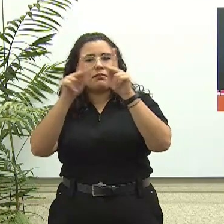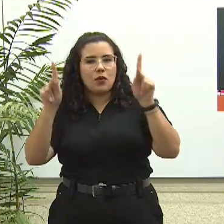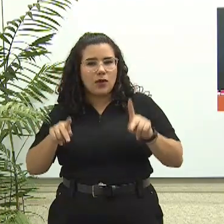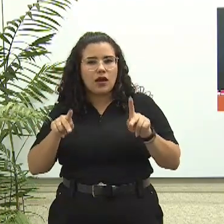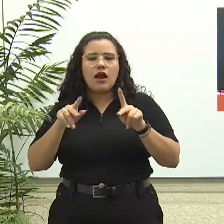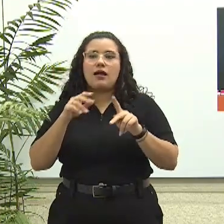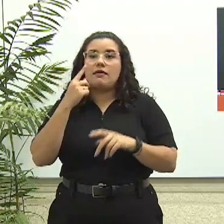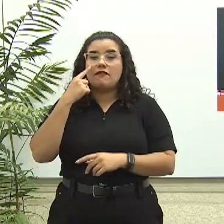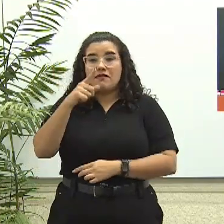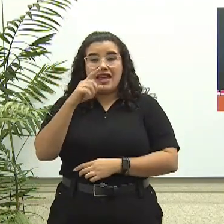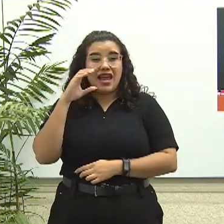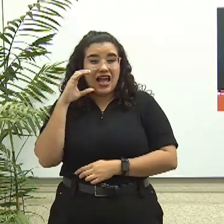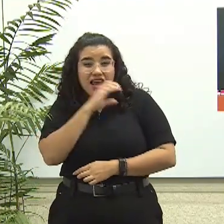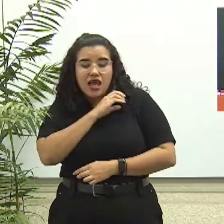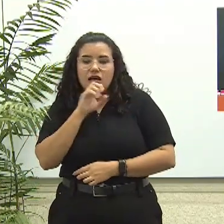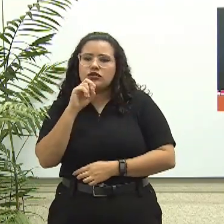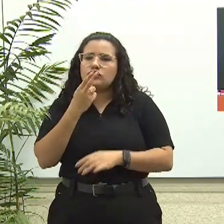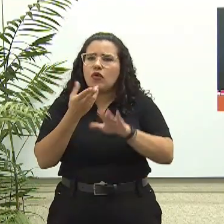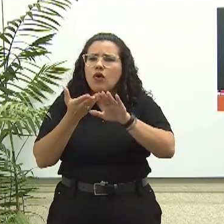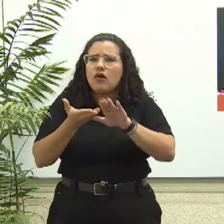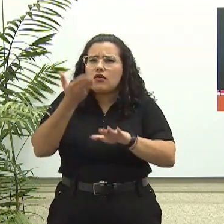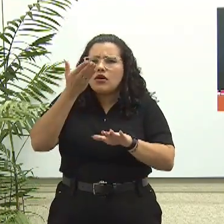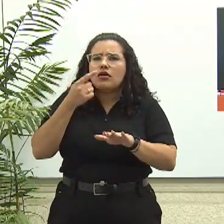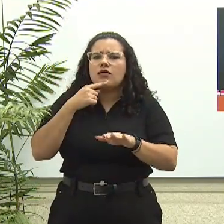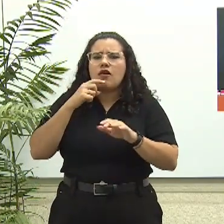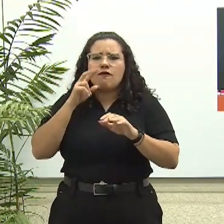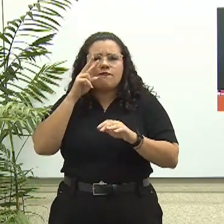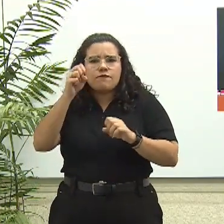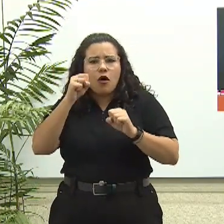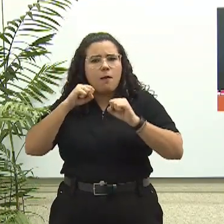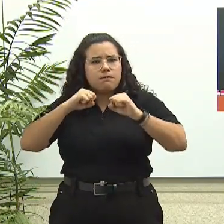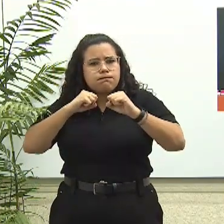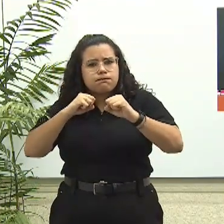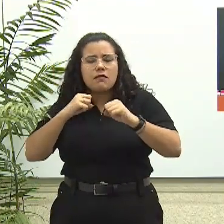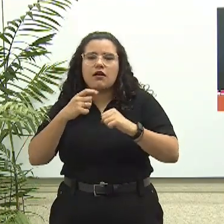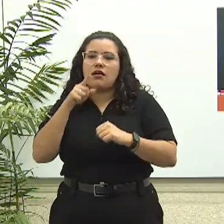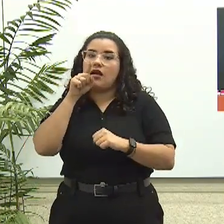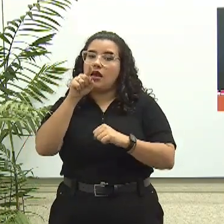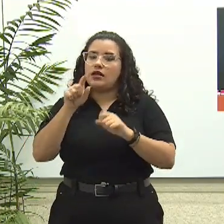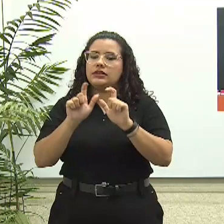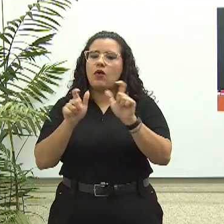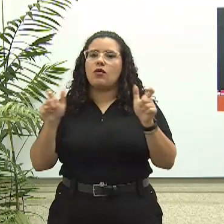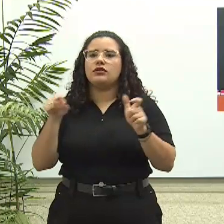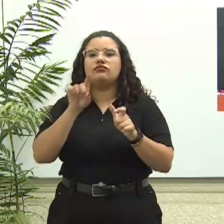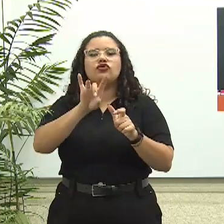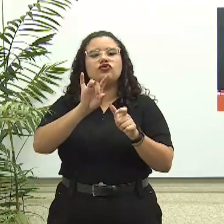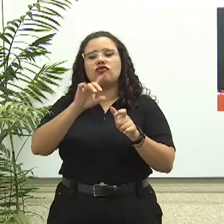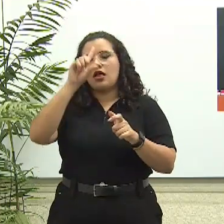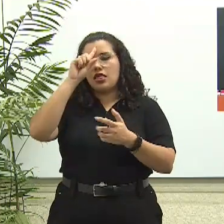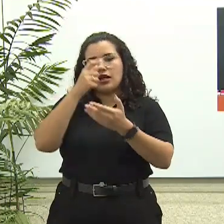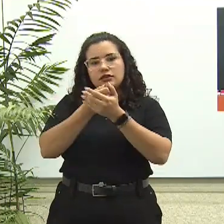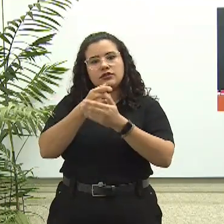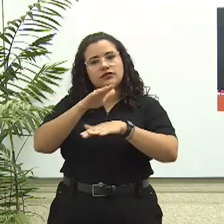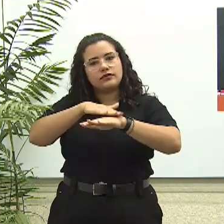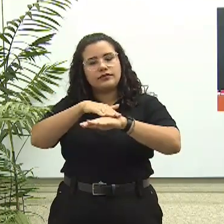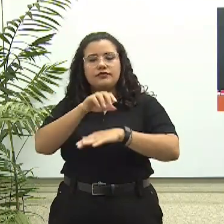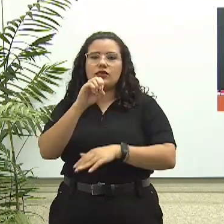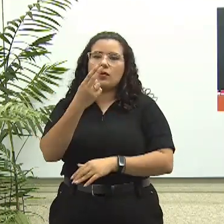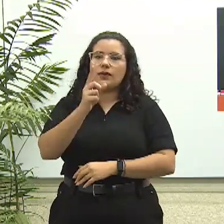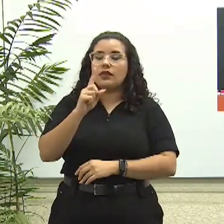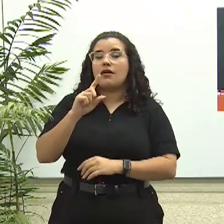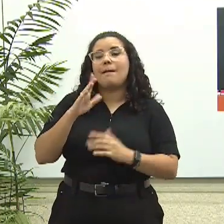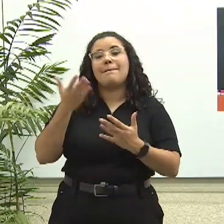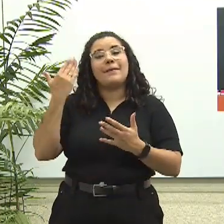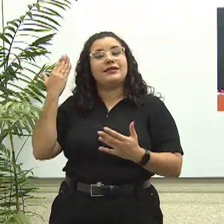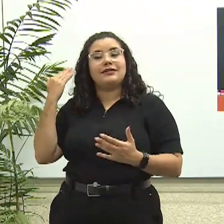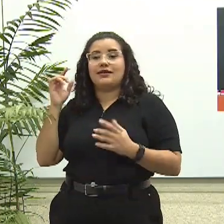máquina tá quente se a pressão tá tá forte demais e o próprio algoritmo decidir se vai regular a máquina ou não coisas que antes era só um ser